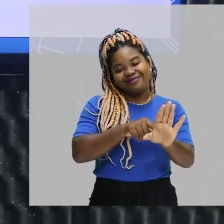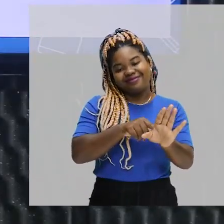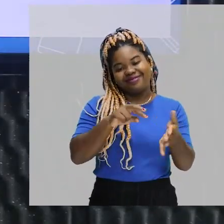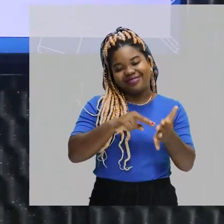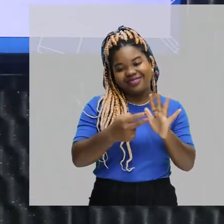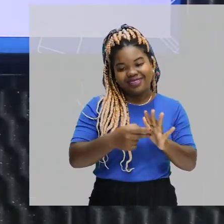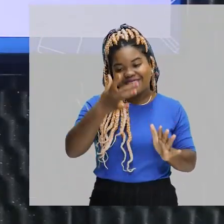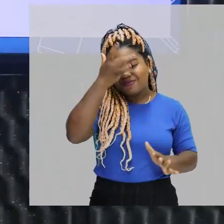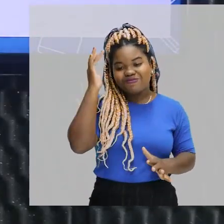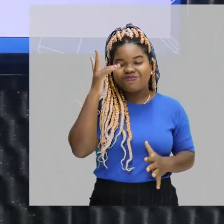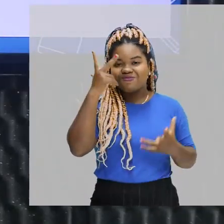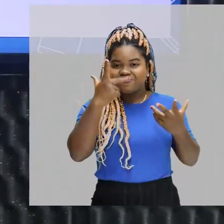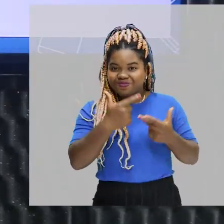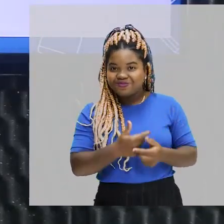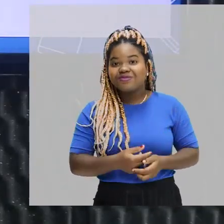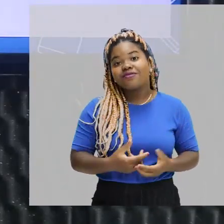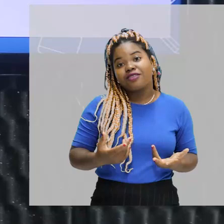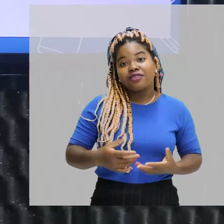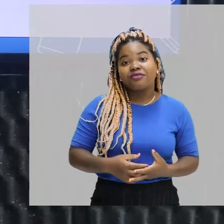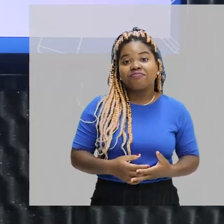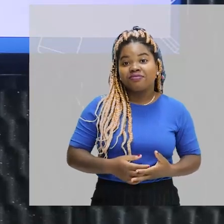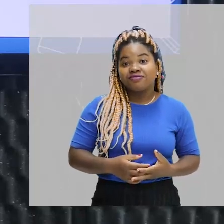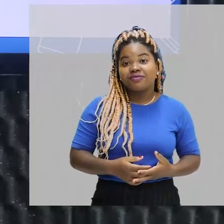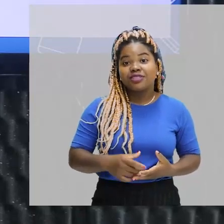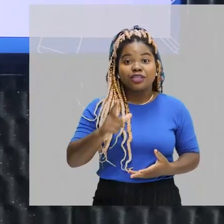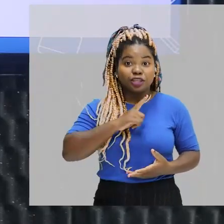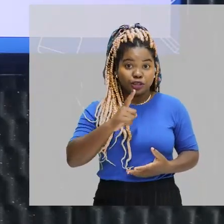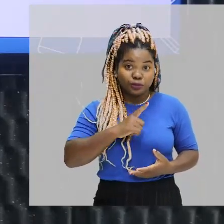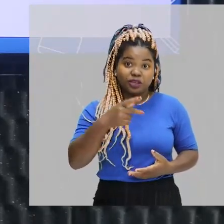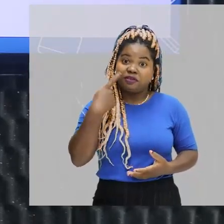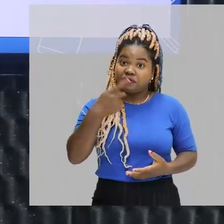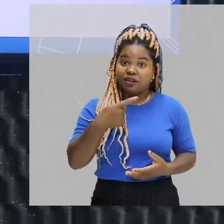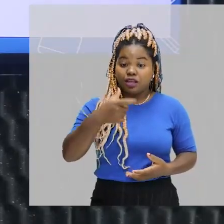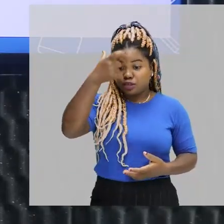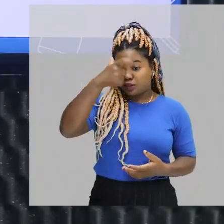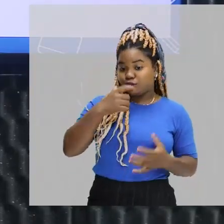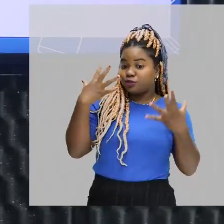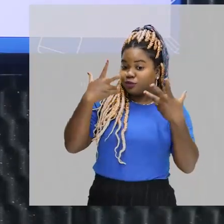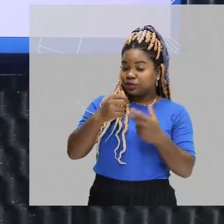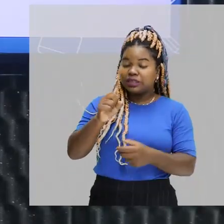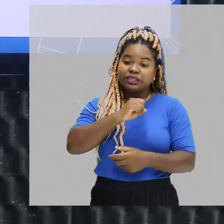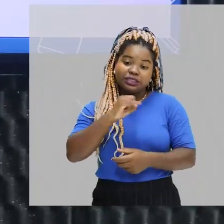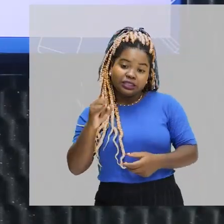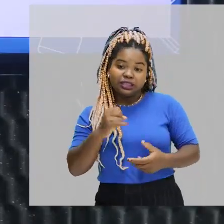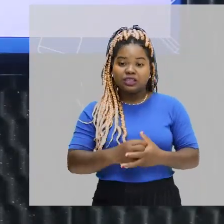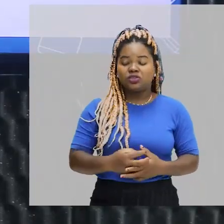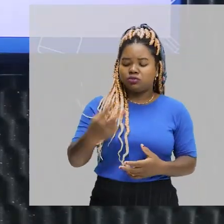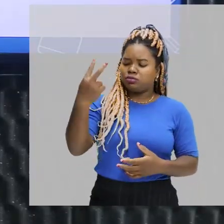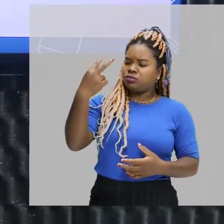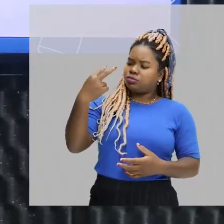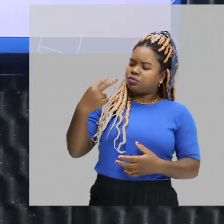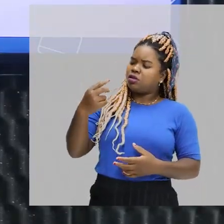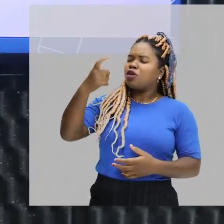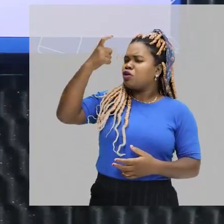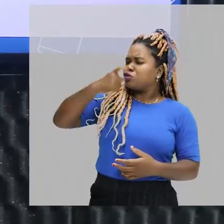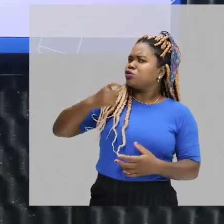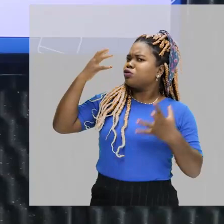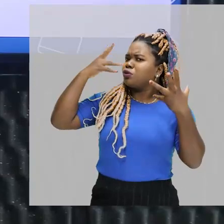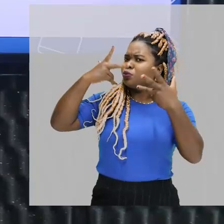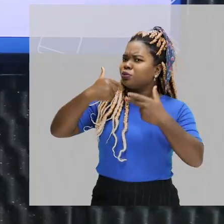bonita. Gente, eu tenho que dizer que sou, né? Se a gente não se elogia, se a gente não se acha, quem é que vai